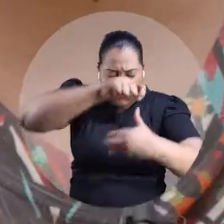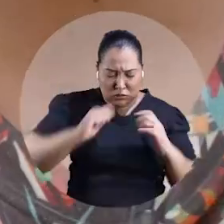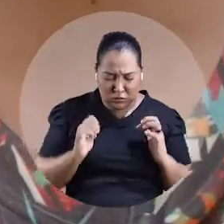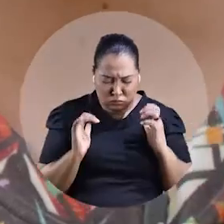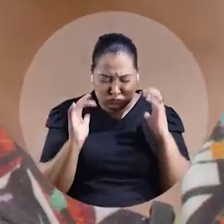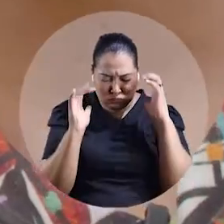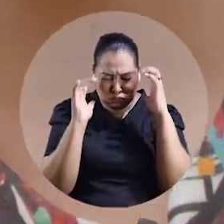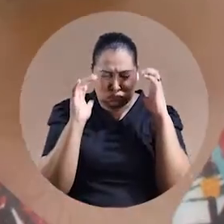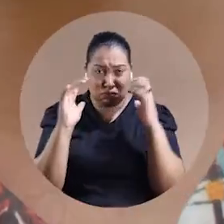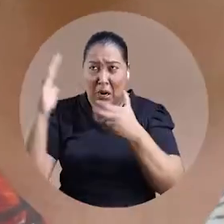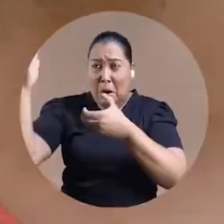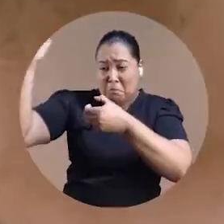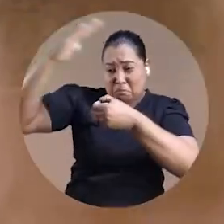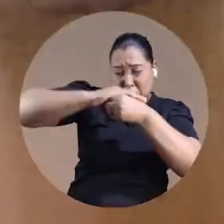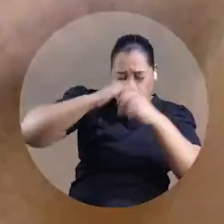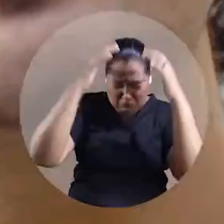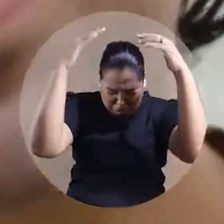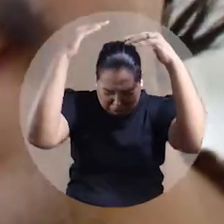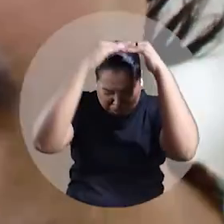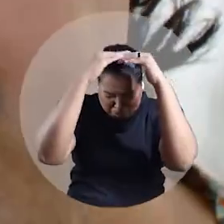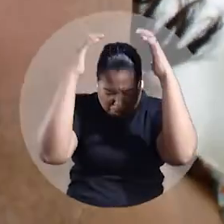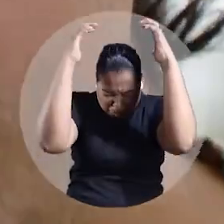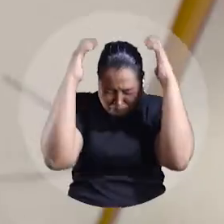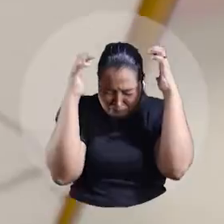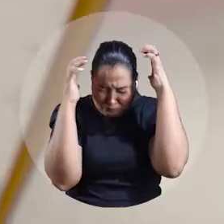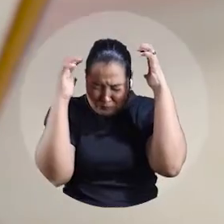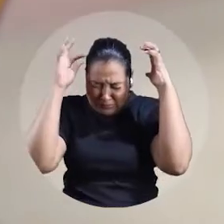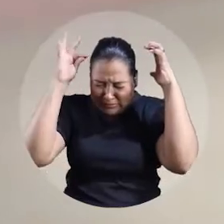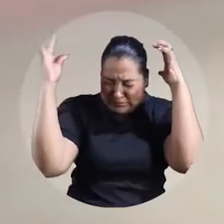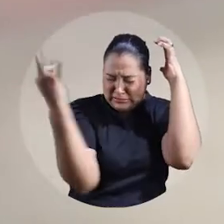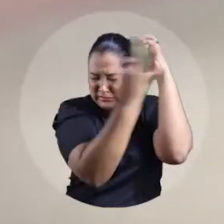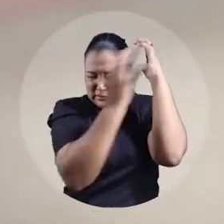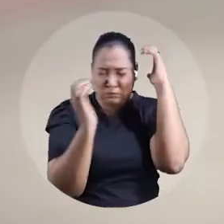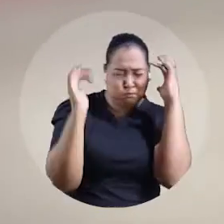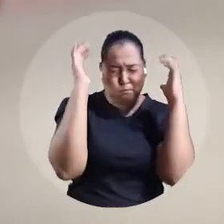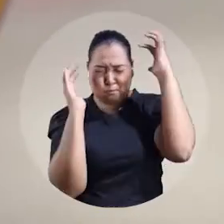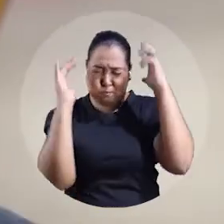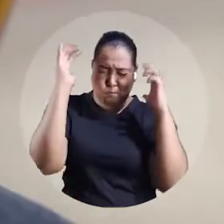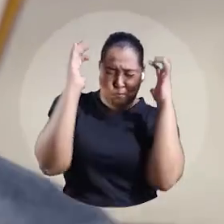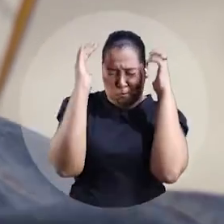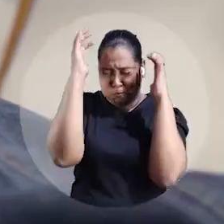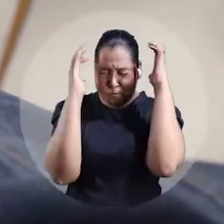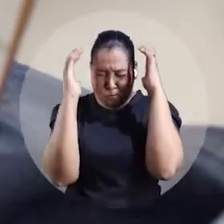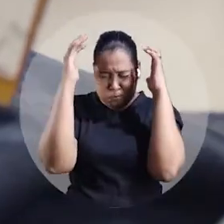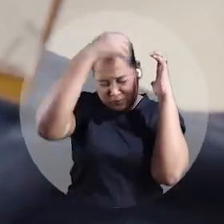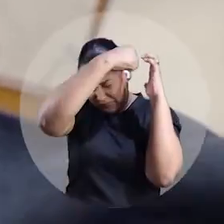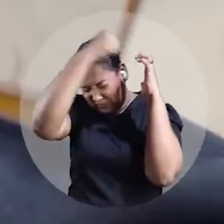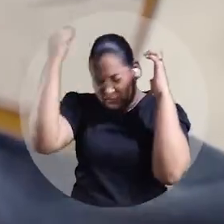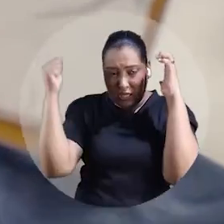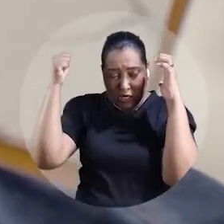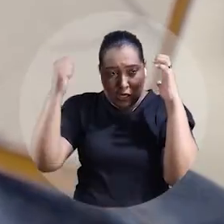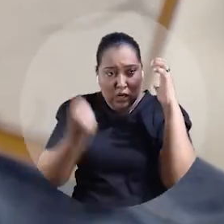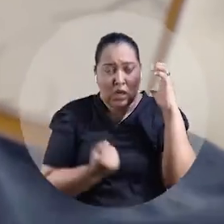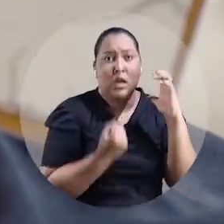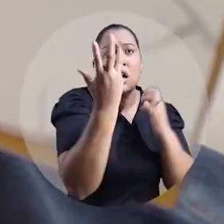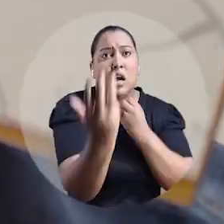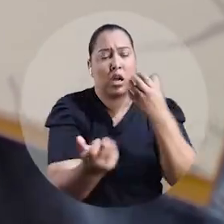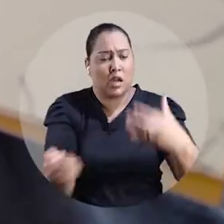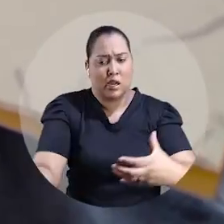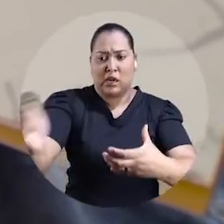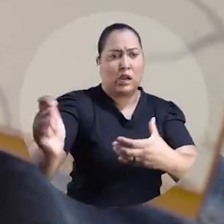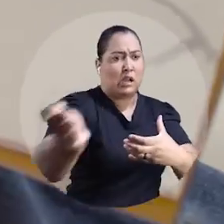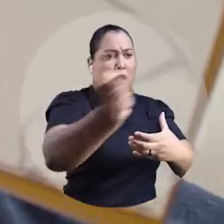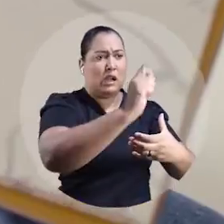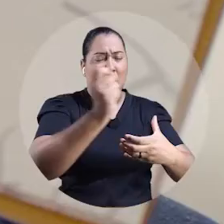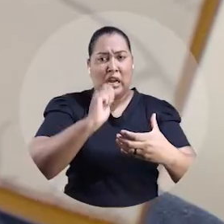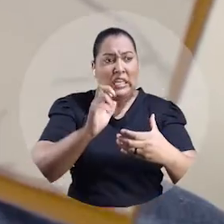esgotamento, borrachas velhas mal contêm a pressão interna. Pessoas são panelas, servem enquanto servem. No mais, creches e